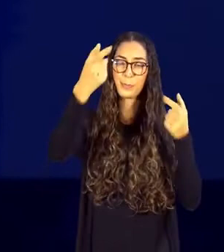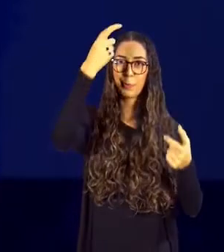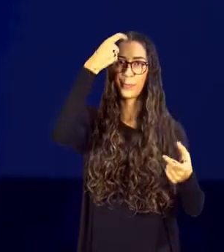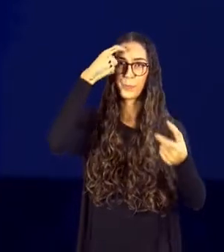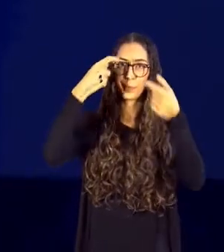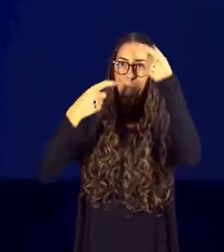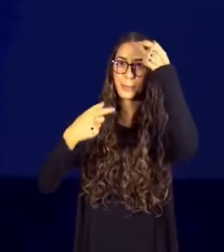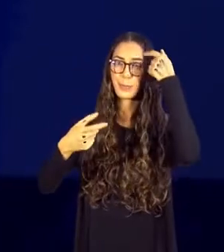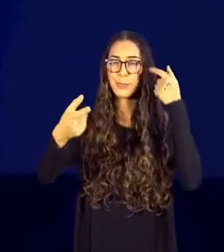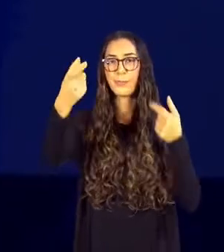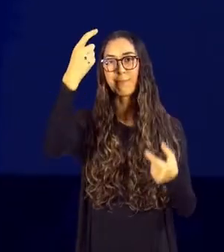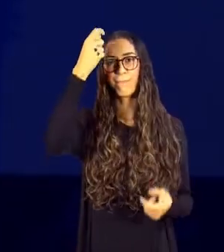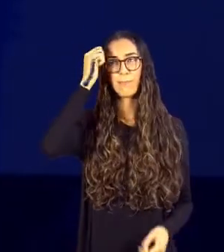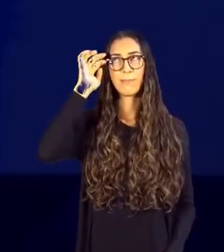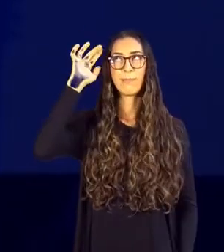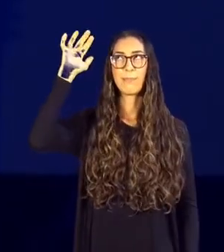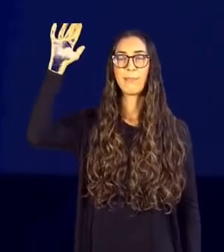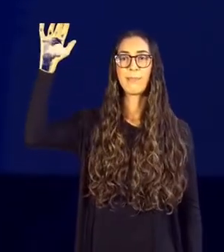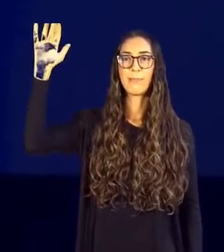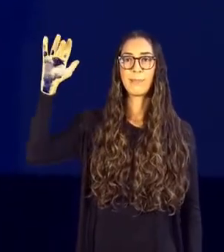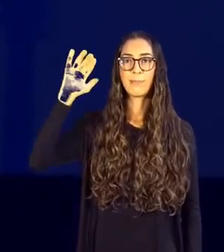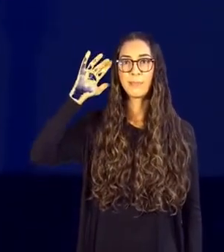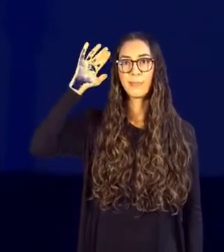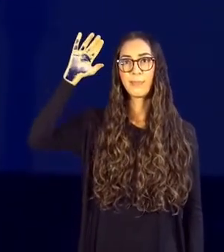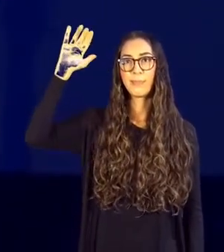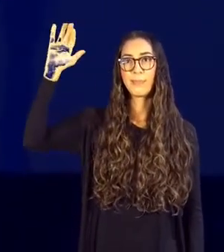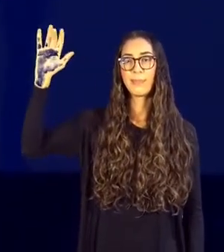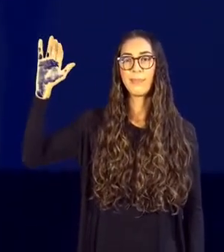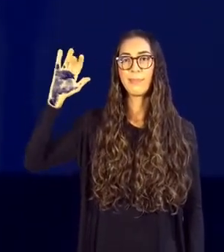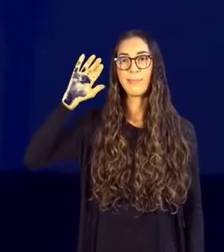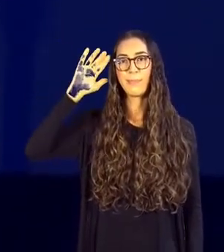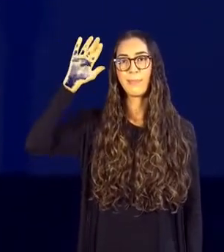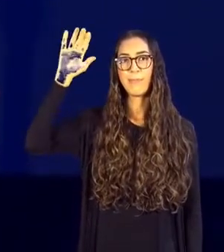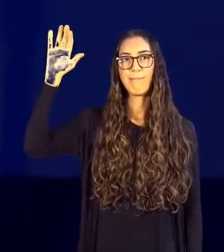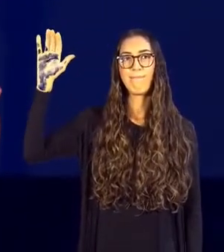tomam uma área da nossa mente, um sentimento,